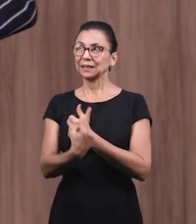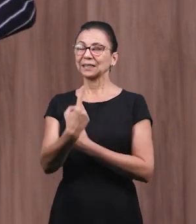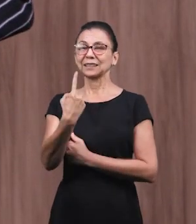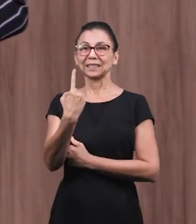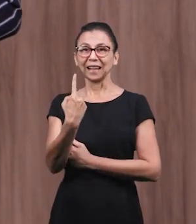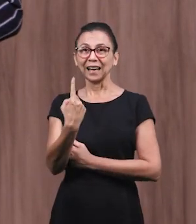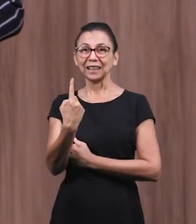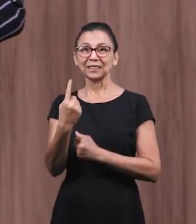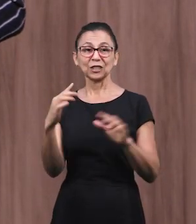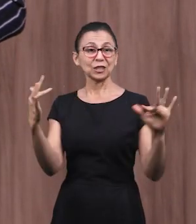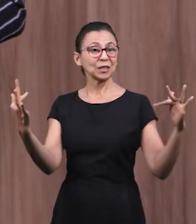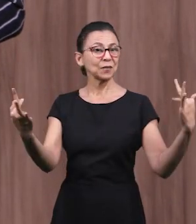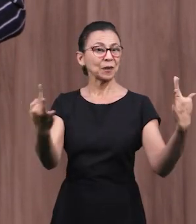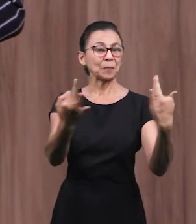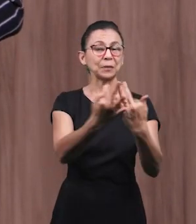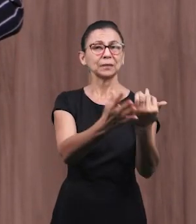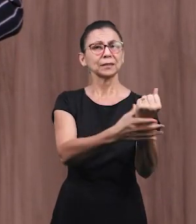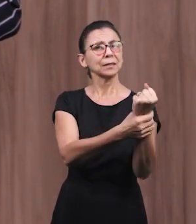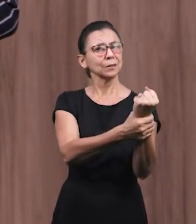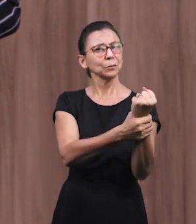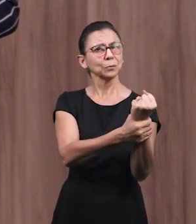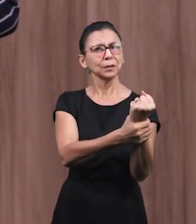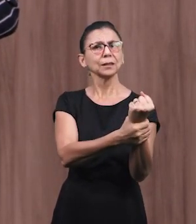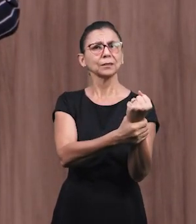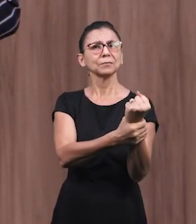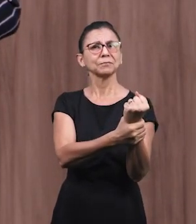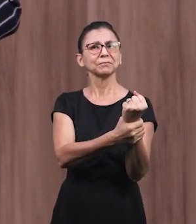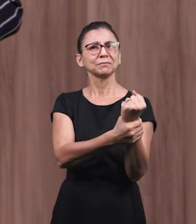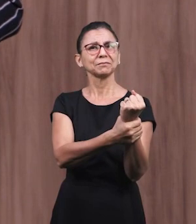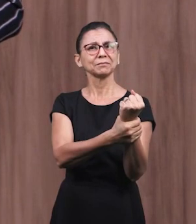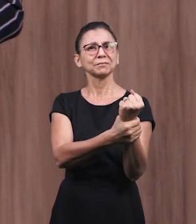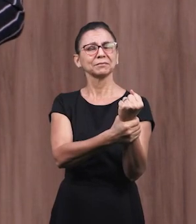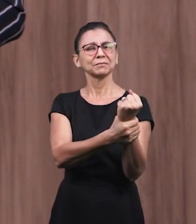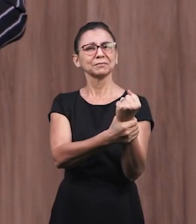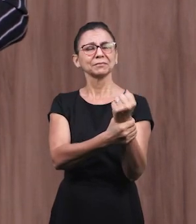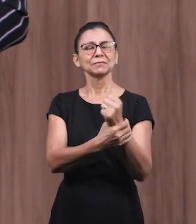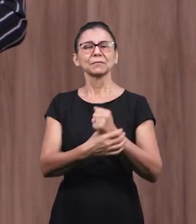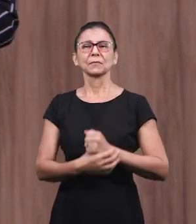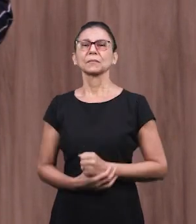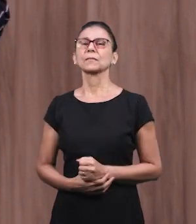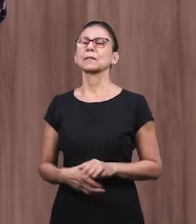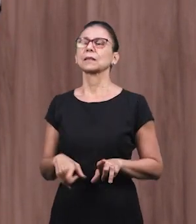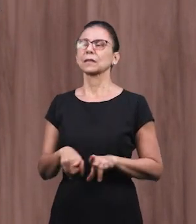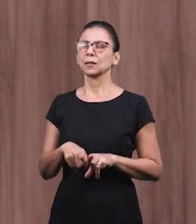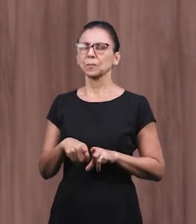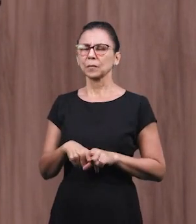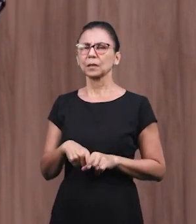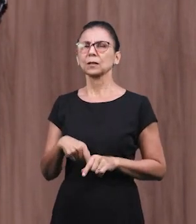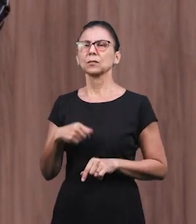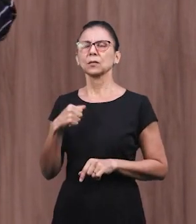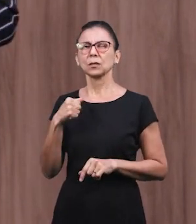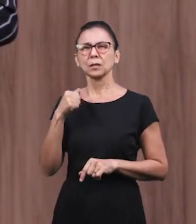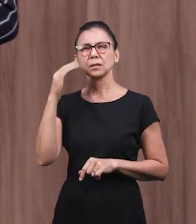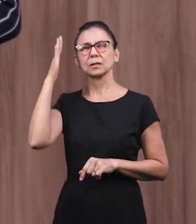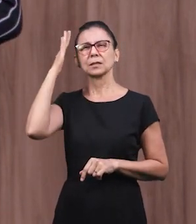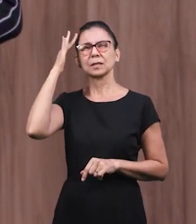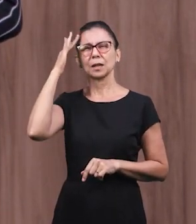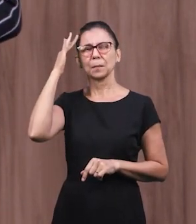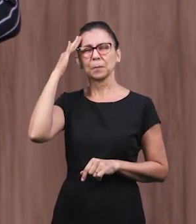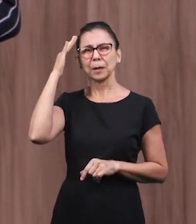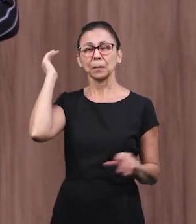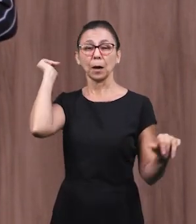Trindade, nossa família pode ser mantida na segurança de sua graça. Nós sabemos do impacto que a